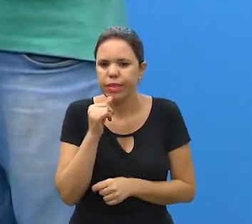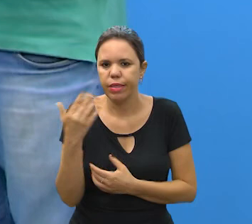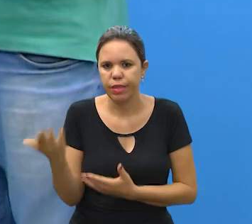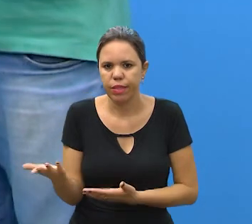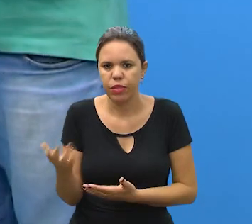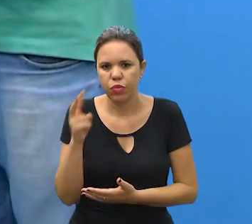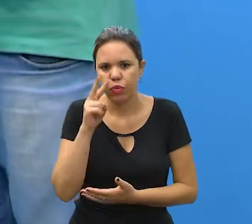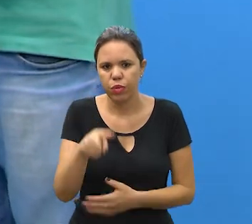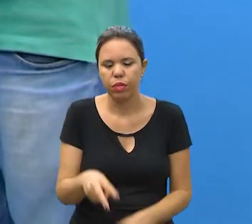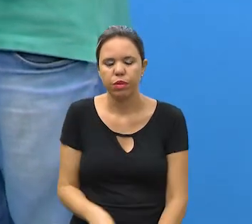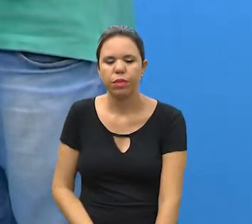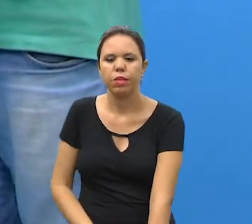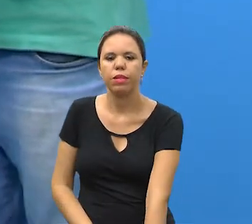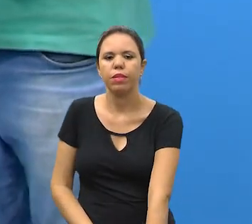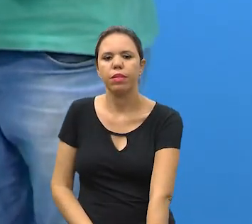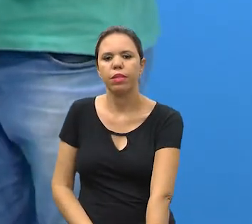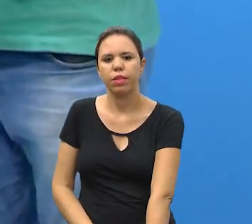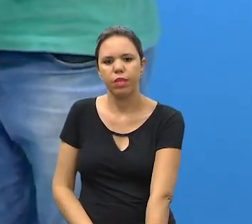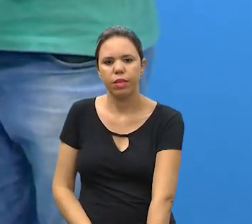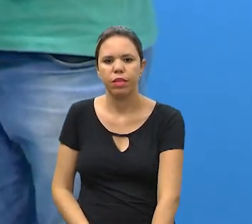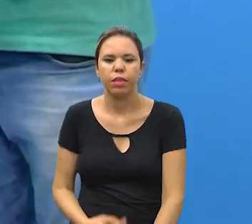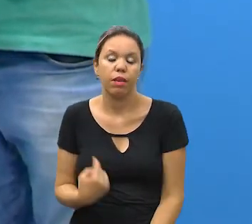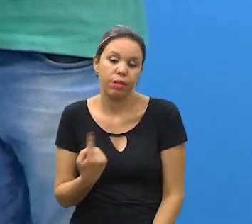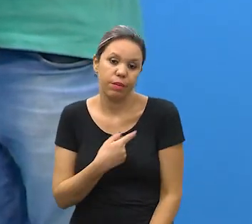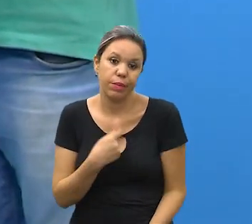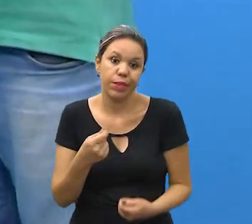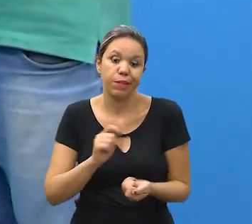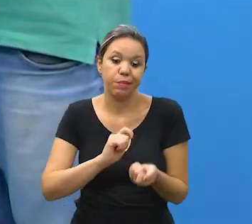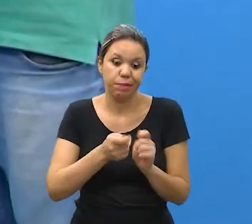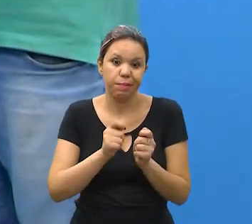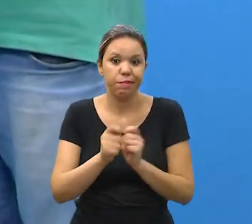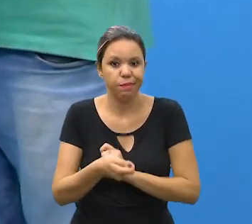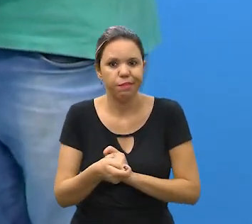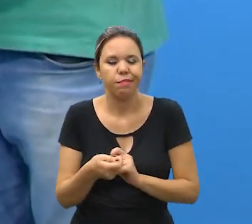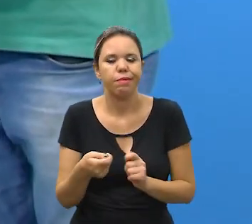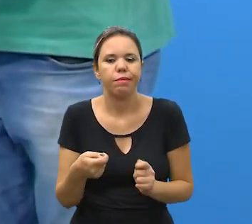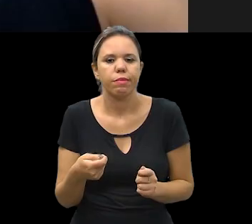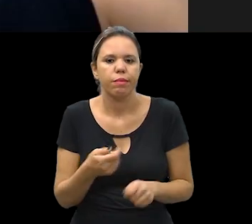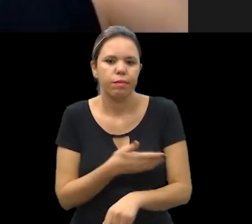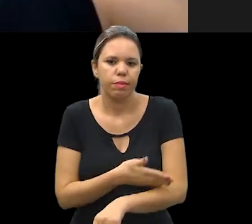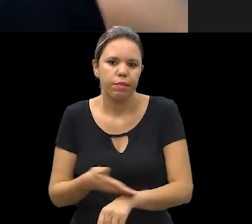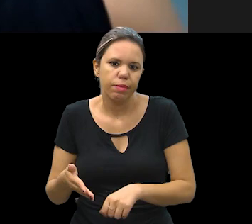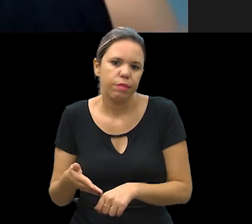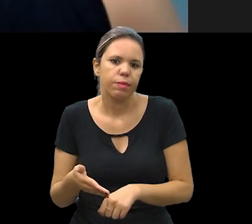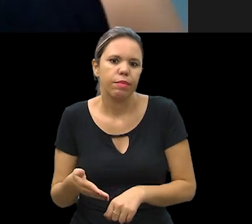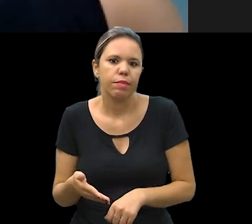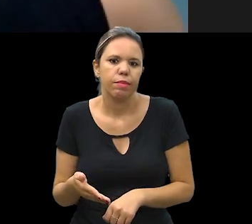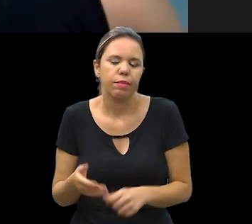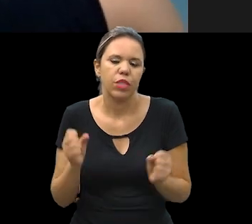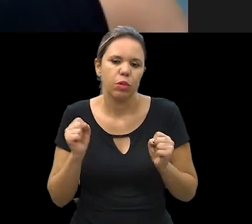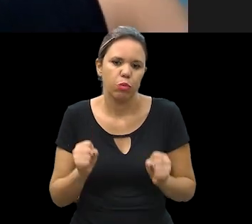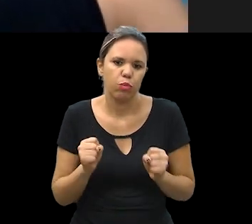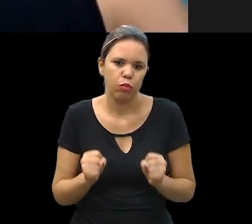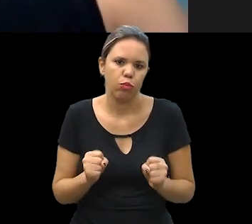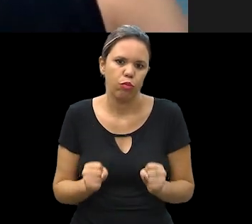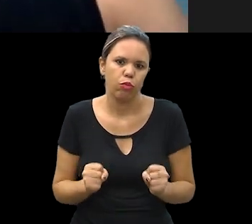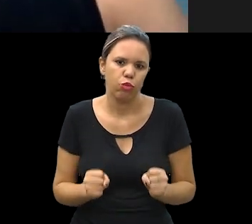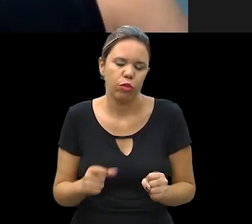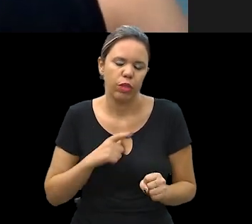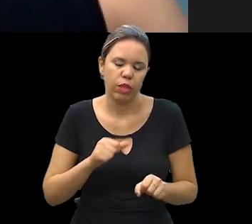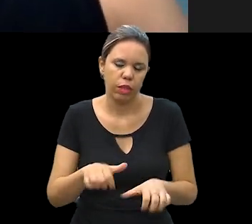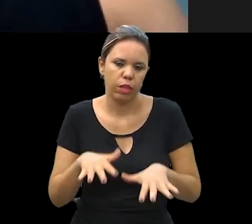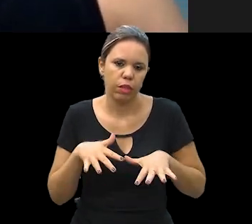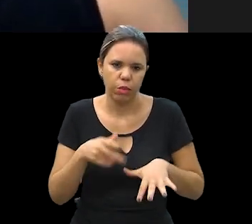o exemplo aí que nós acabamos de ver? A gente teve que se reinventar totalmente, né? Porque acostumado a poder tocar,